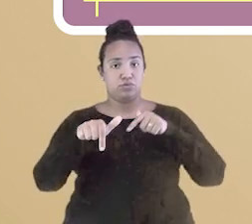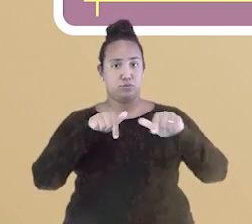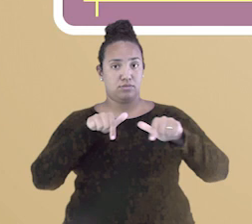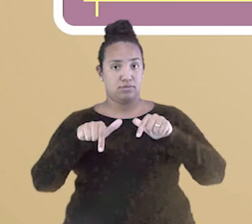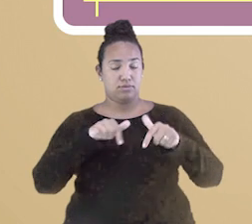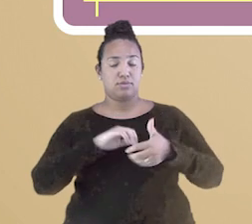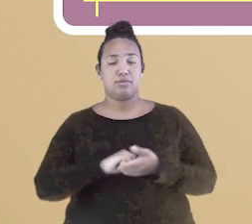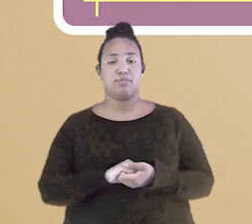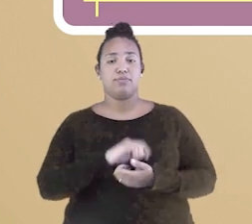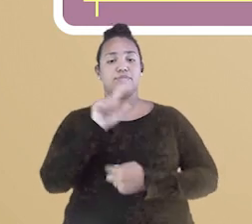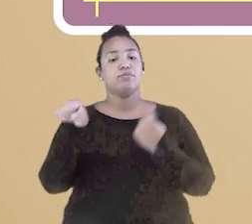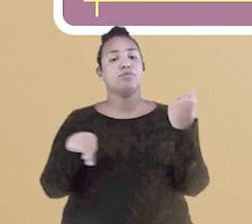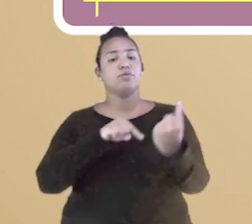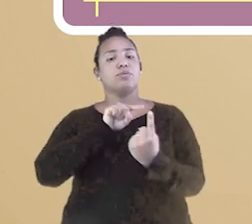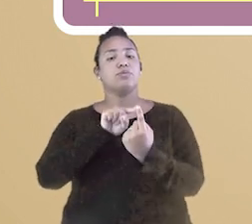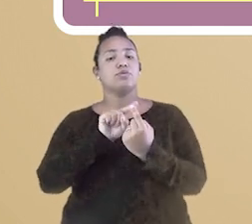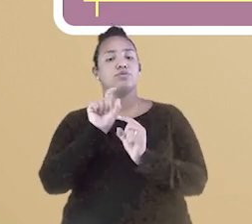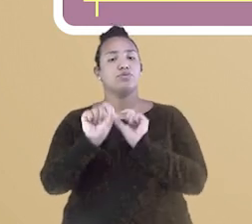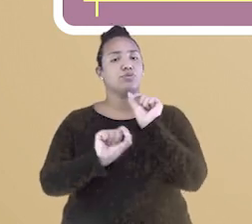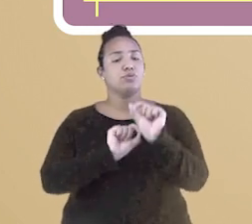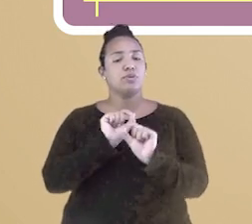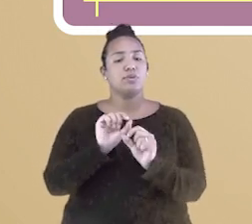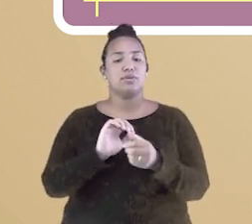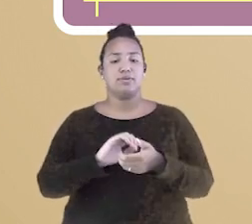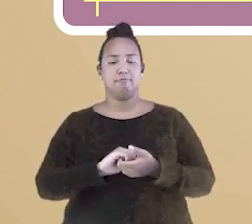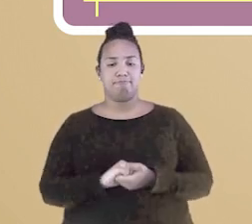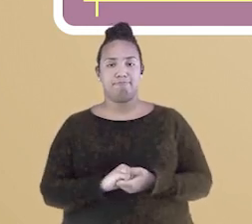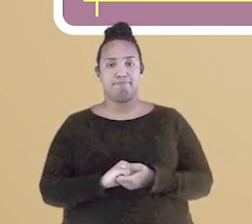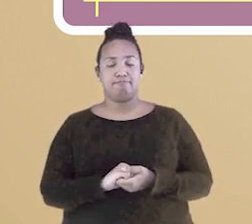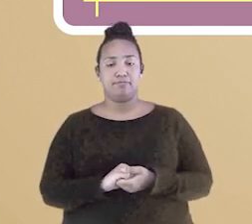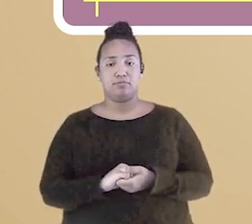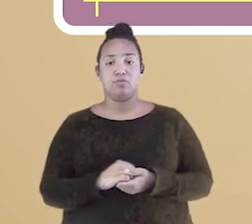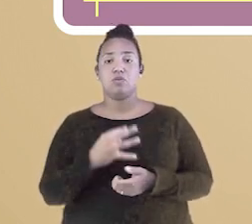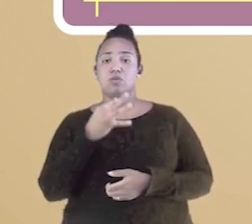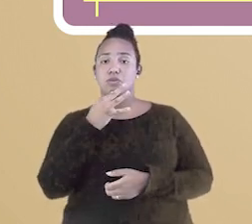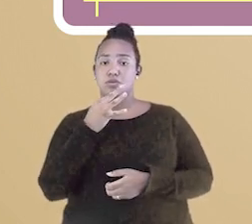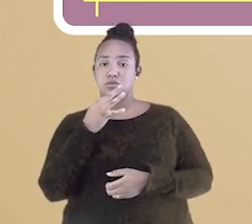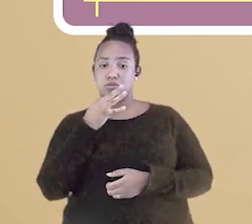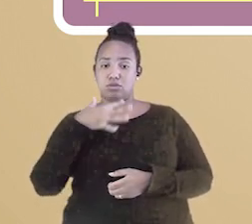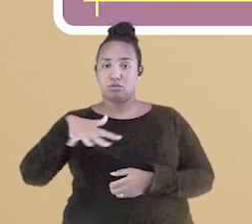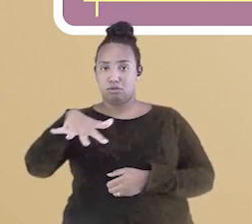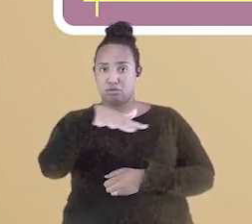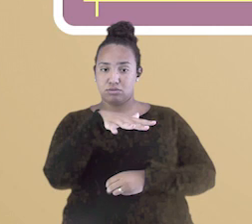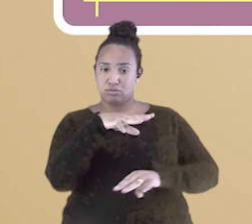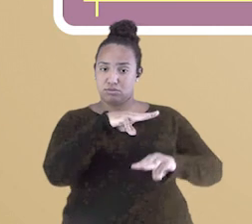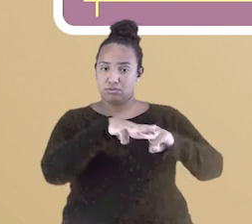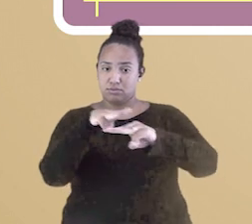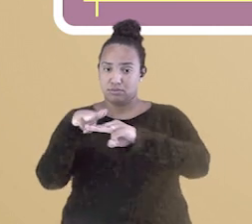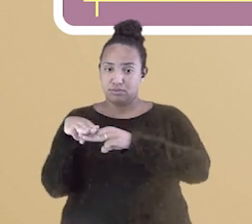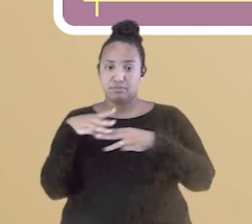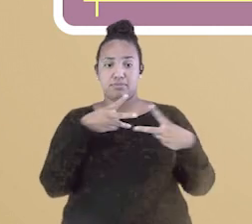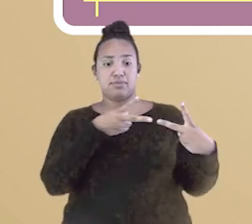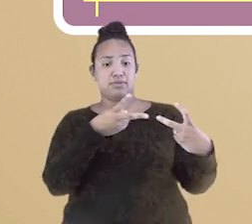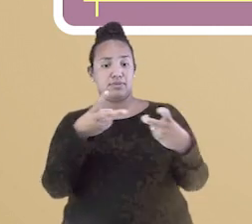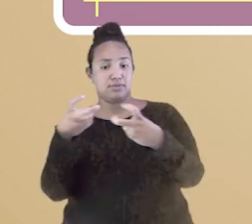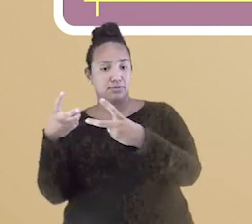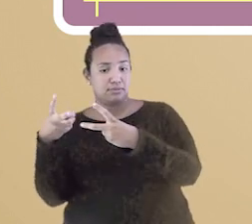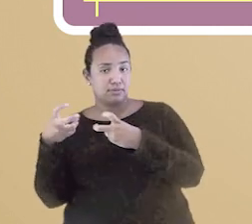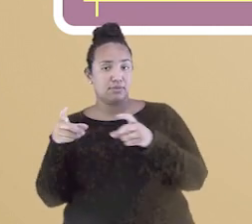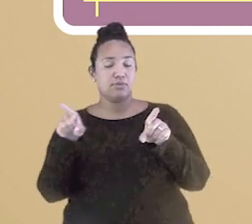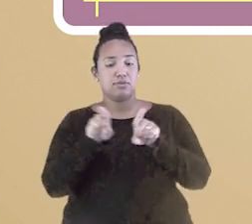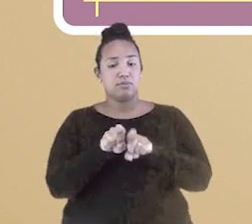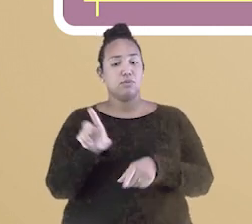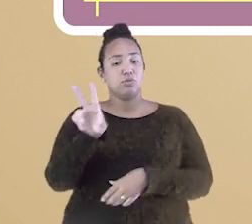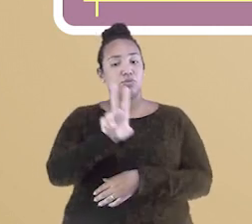como objetivo de aprendizagem comunicar-se matematicamente, identificando, interpretando e utilizando